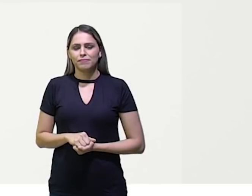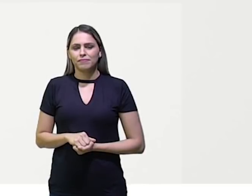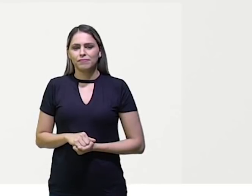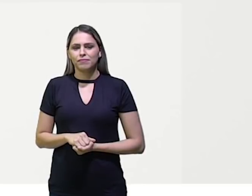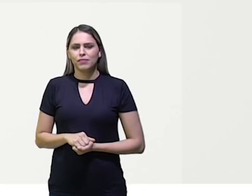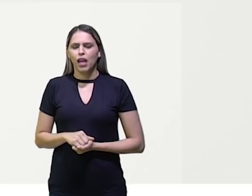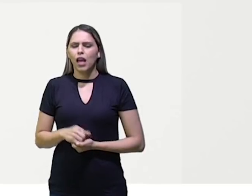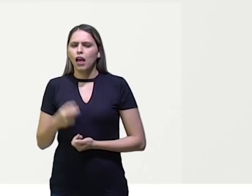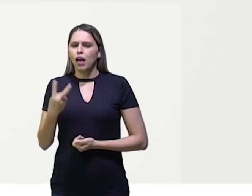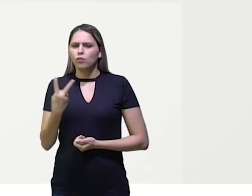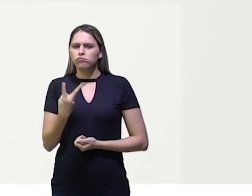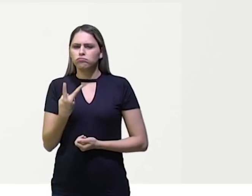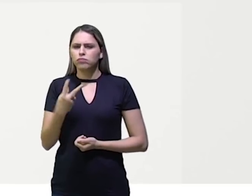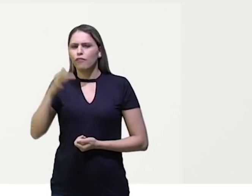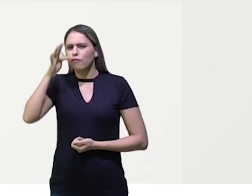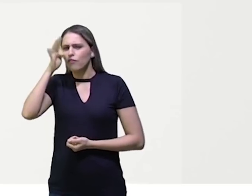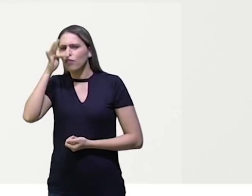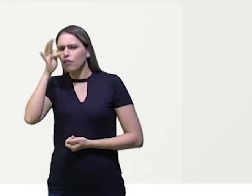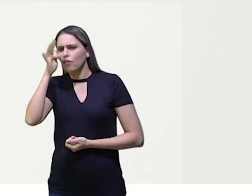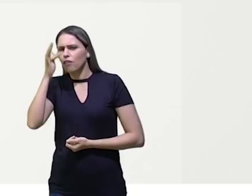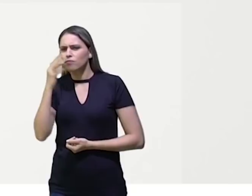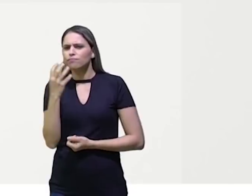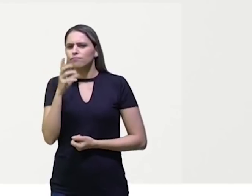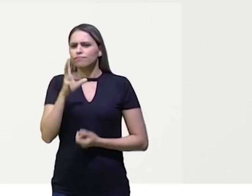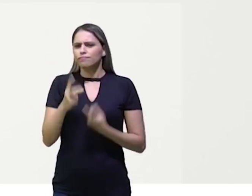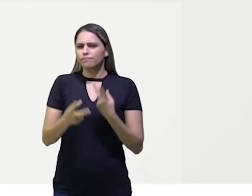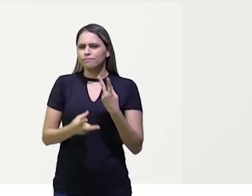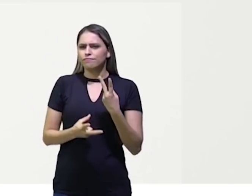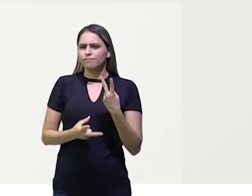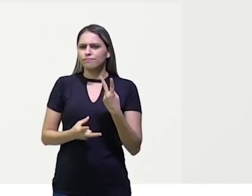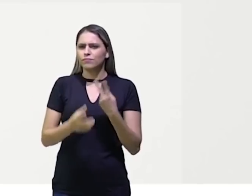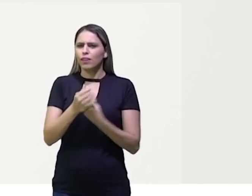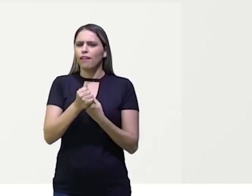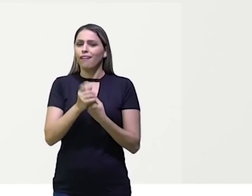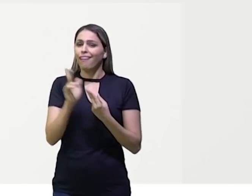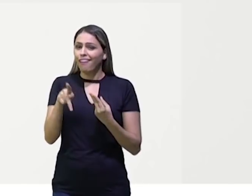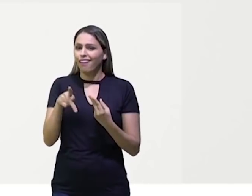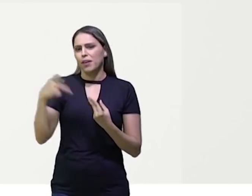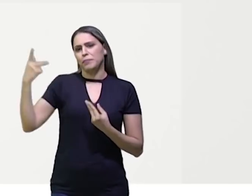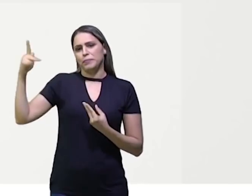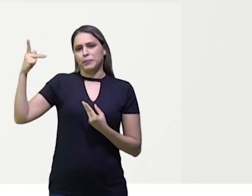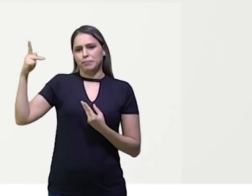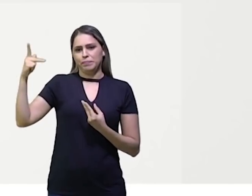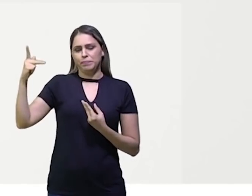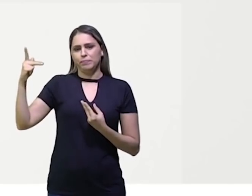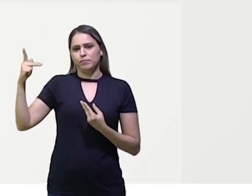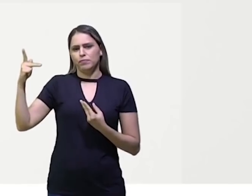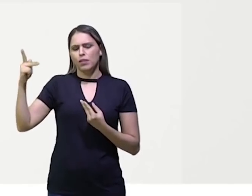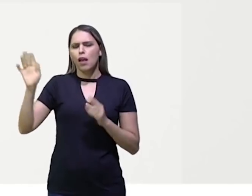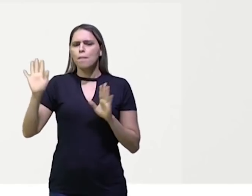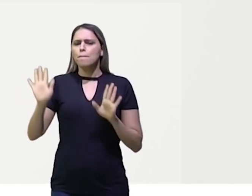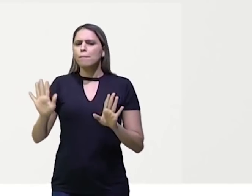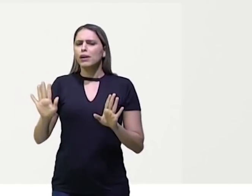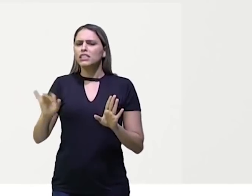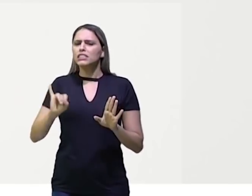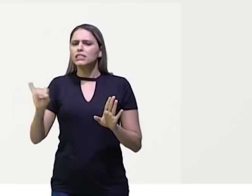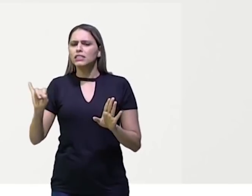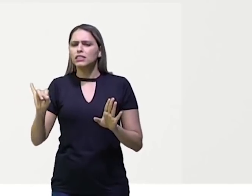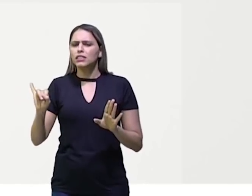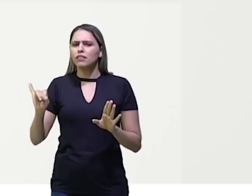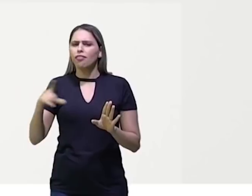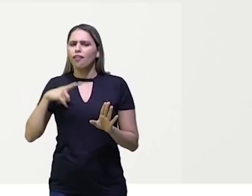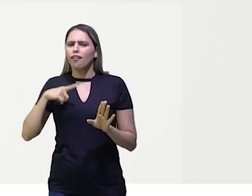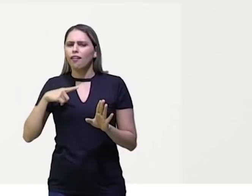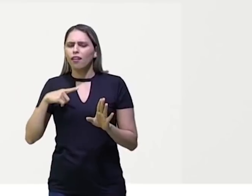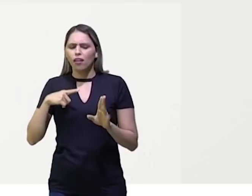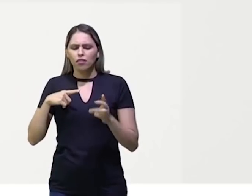duas florzinhas, duas plantinhas, formou um par. Mas se eu tiver mais